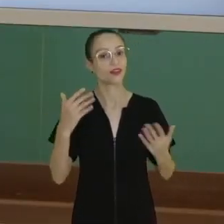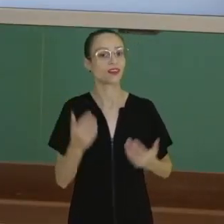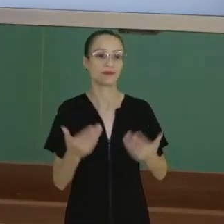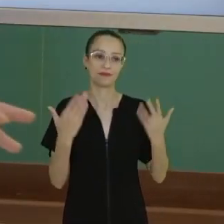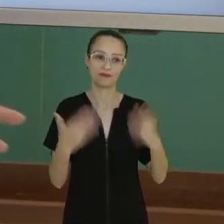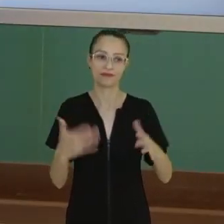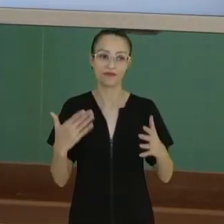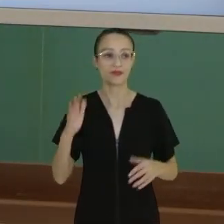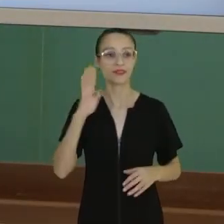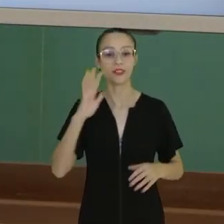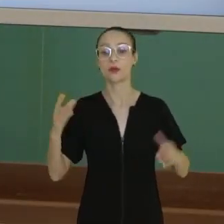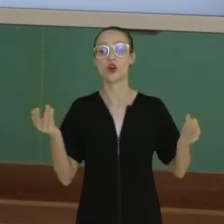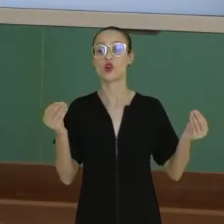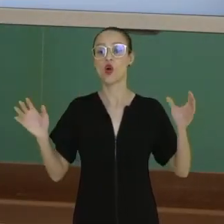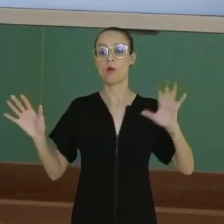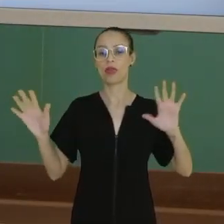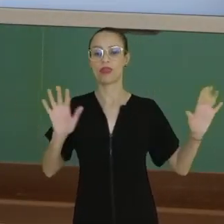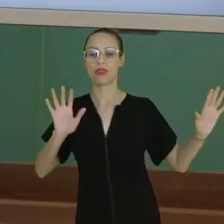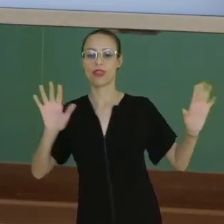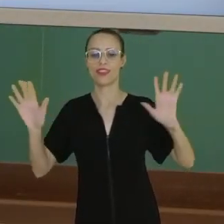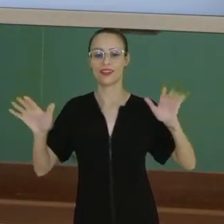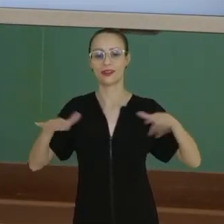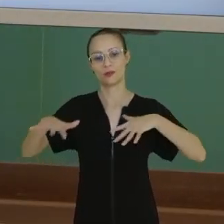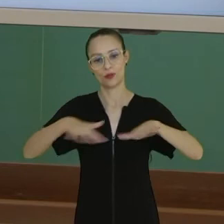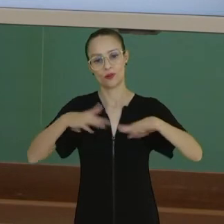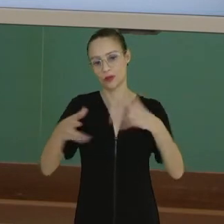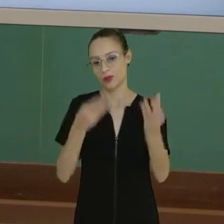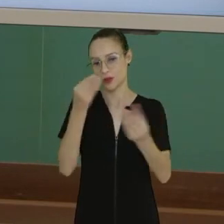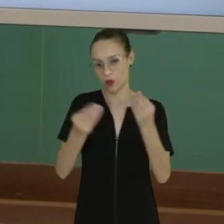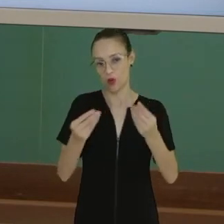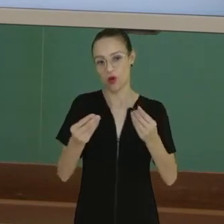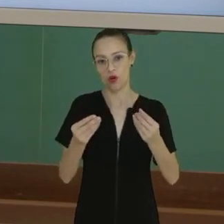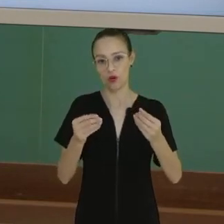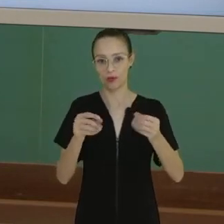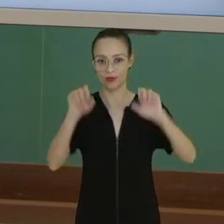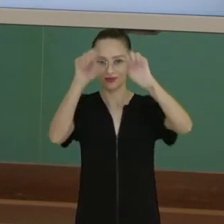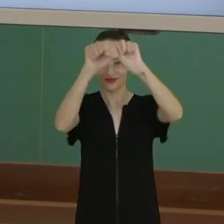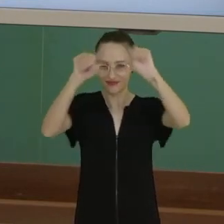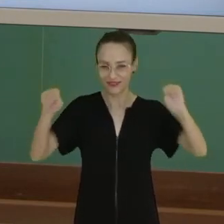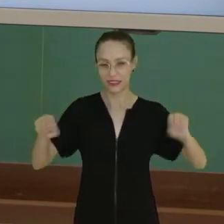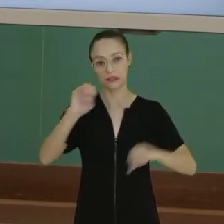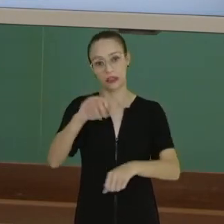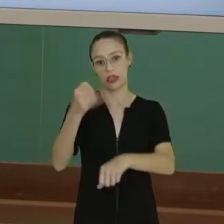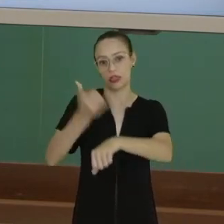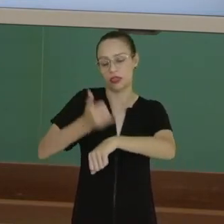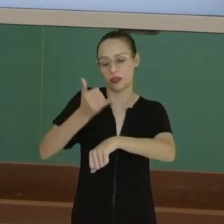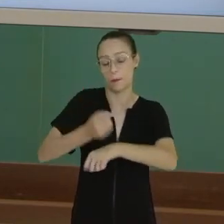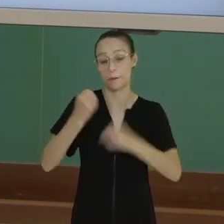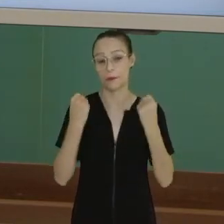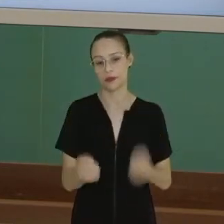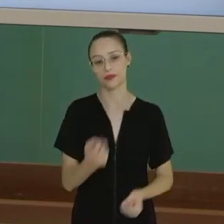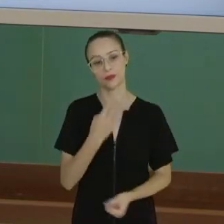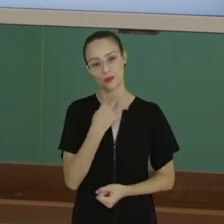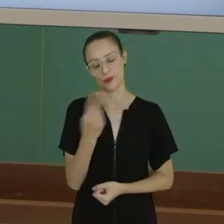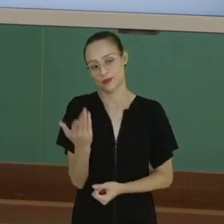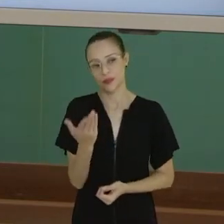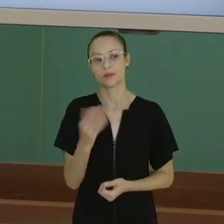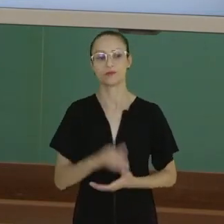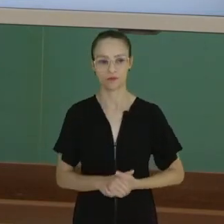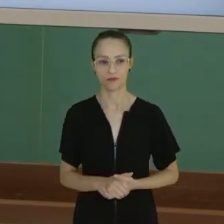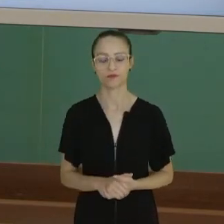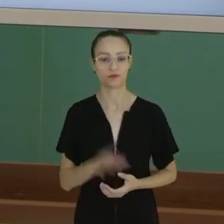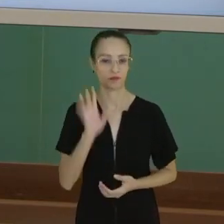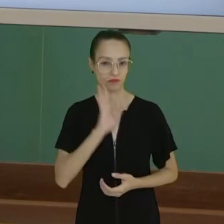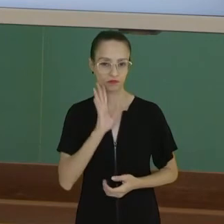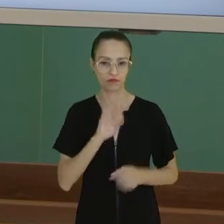leve, porque imagine como que ia se mover nesse emaranhado ali se a estrutura fosse pesada, né? Então, bem bacana